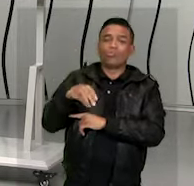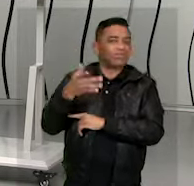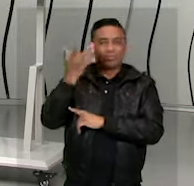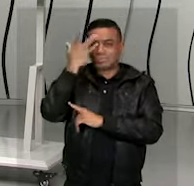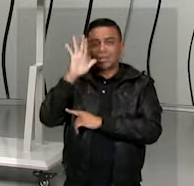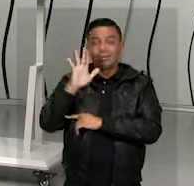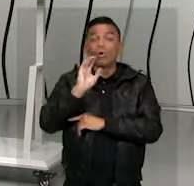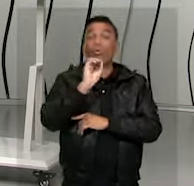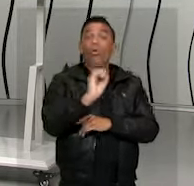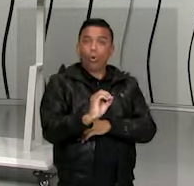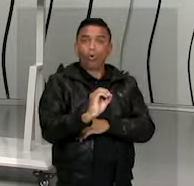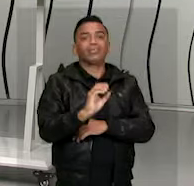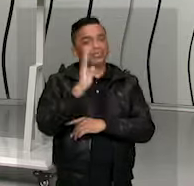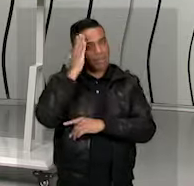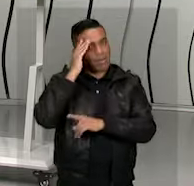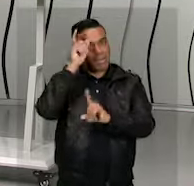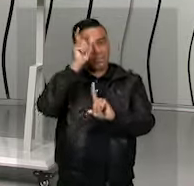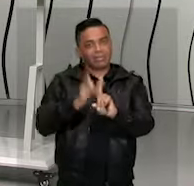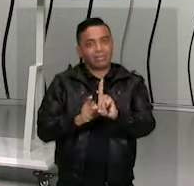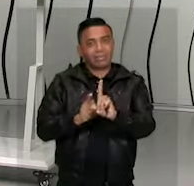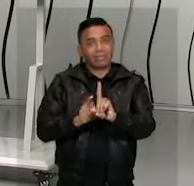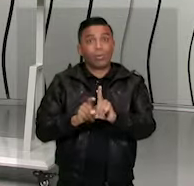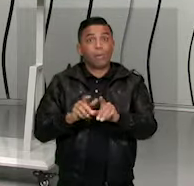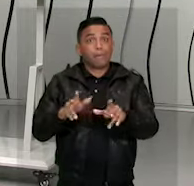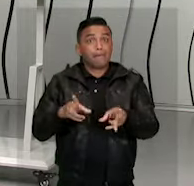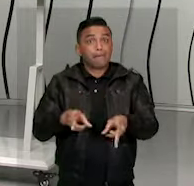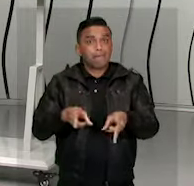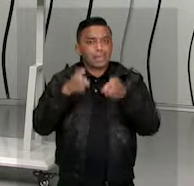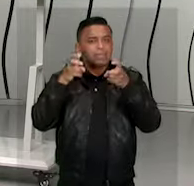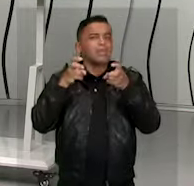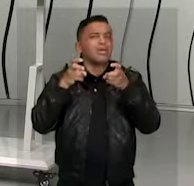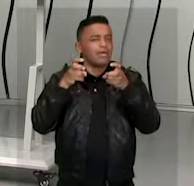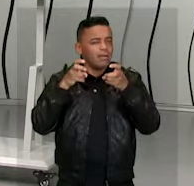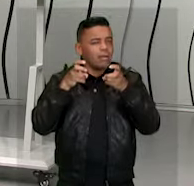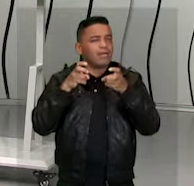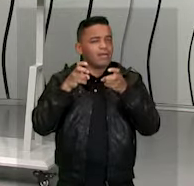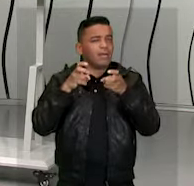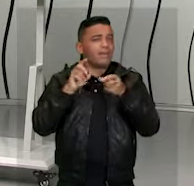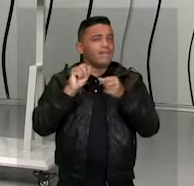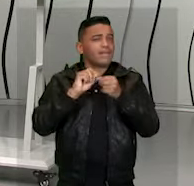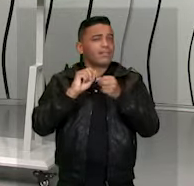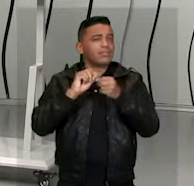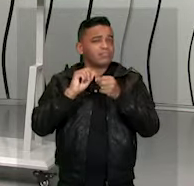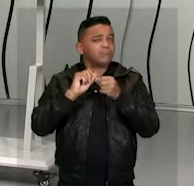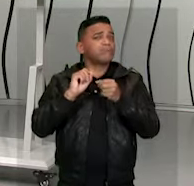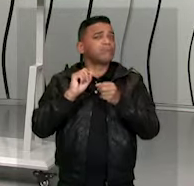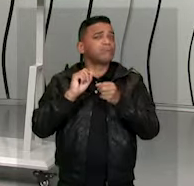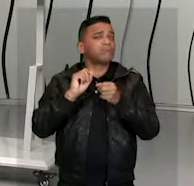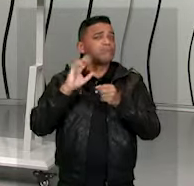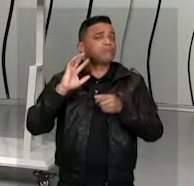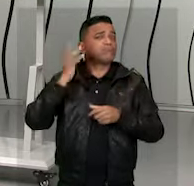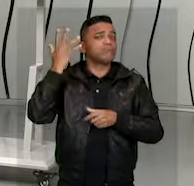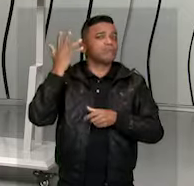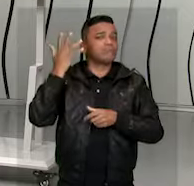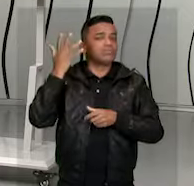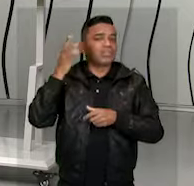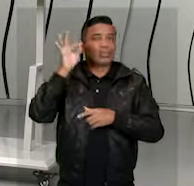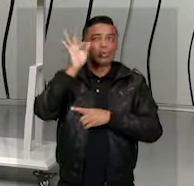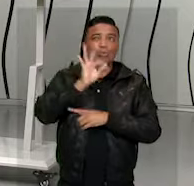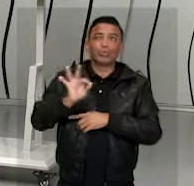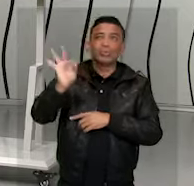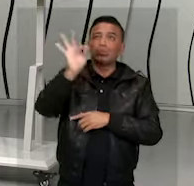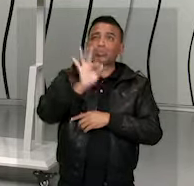O alfaiate, ao perceber o resultado do seu golpe, lembra lá que as moscas